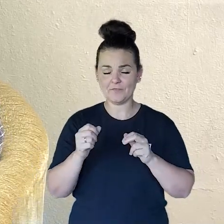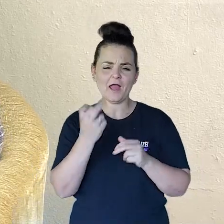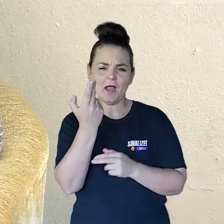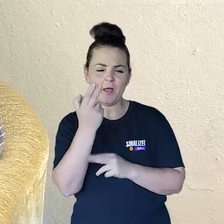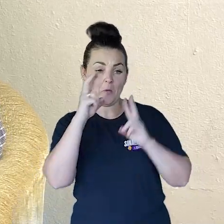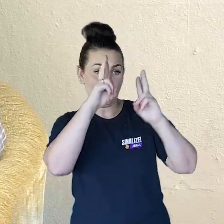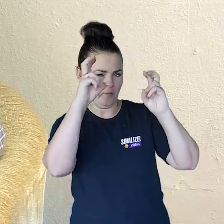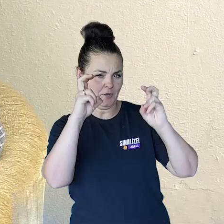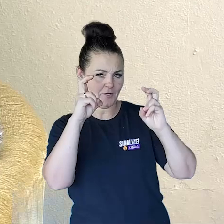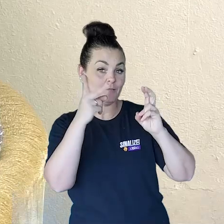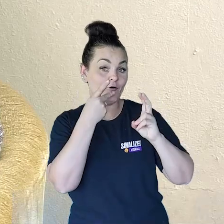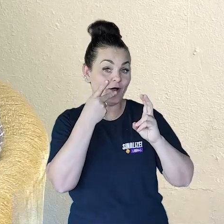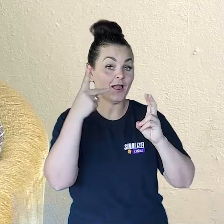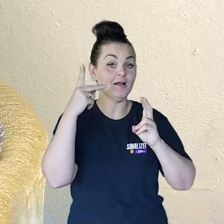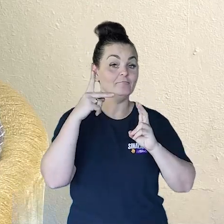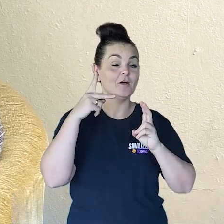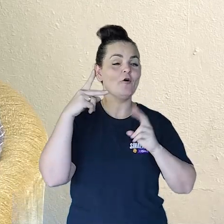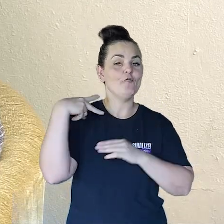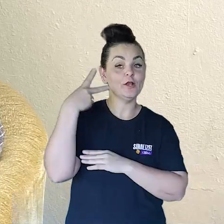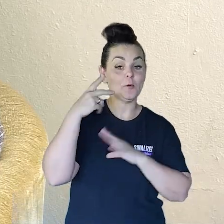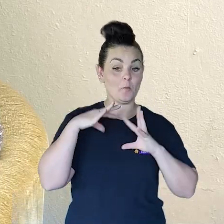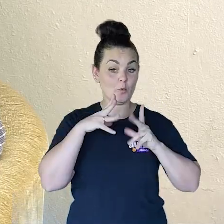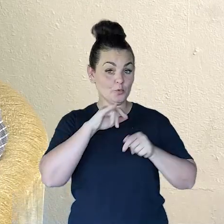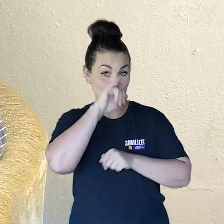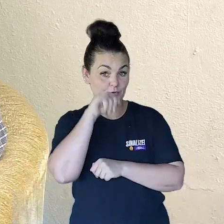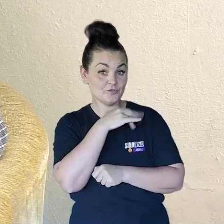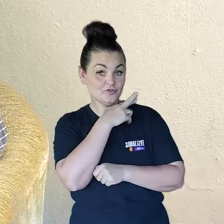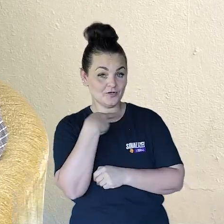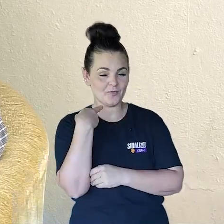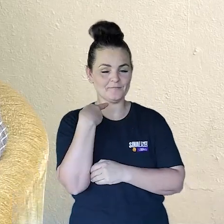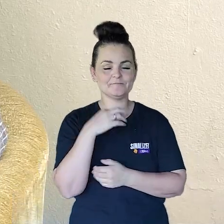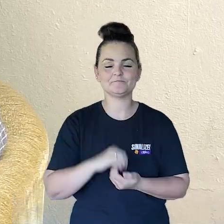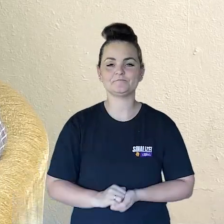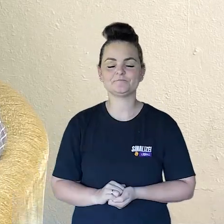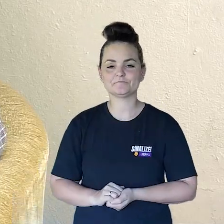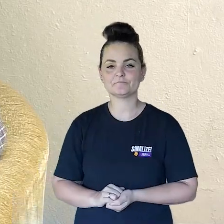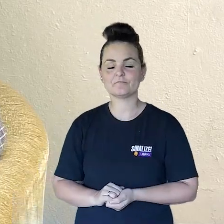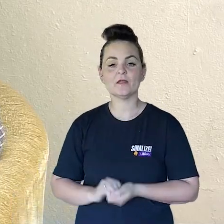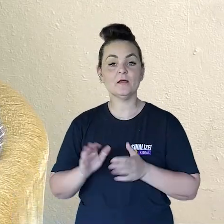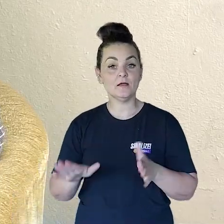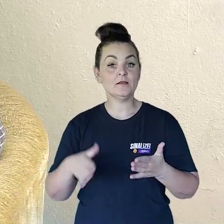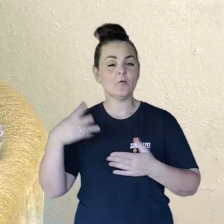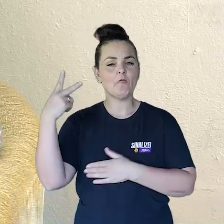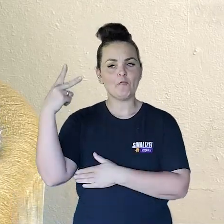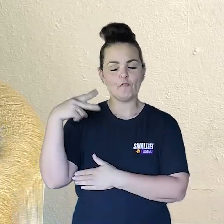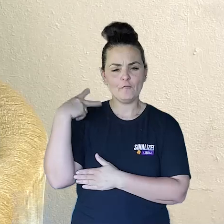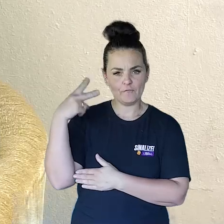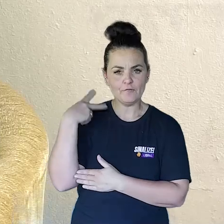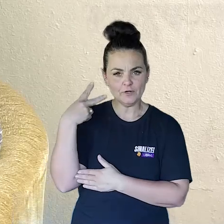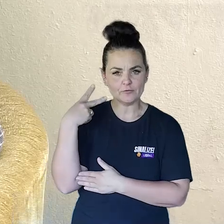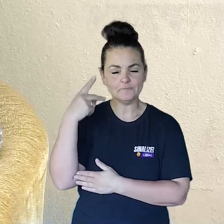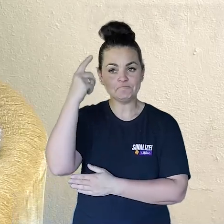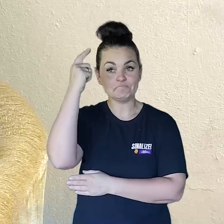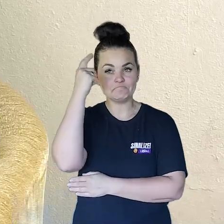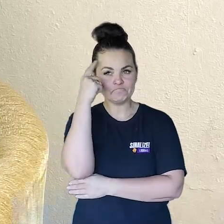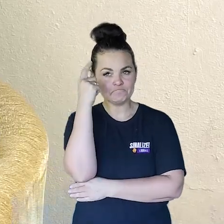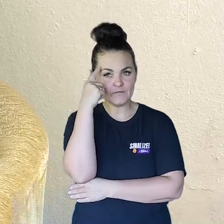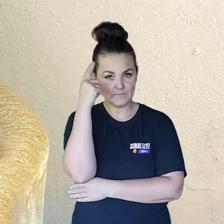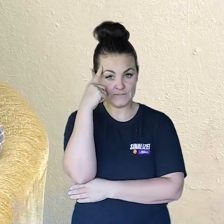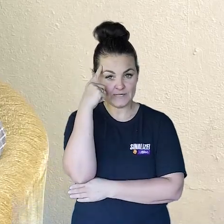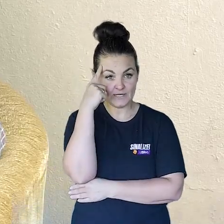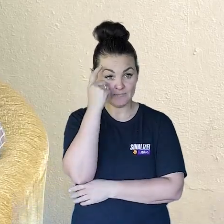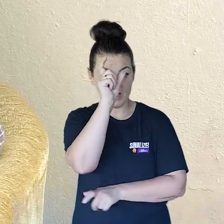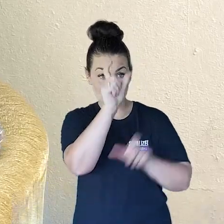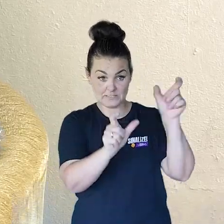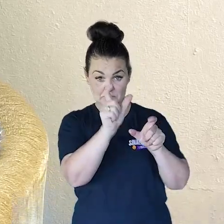programa, né? Por toda Jaraguá. Então, o vereador ele tem que ter em mente que, independente daquele que tenha votado